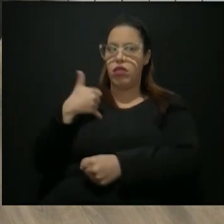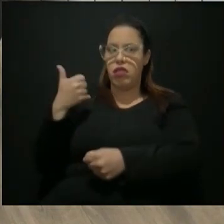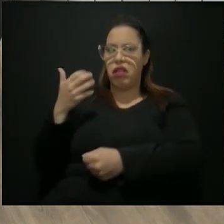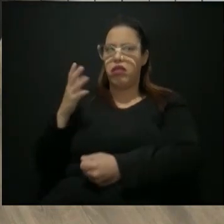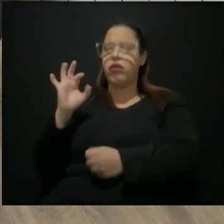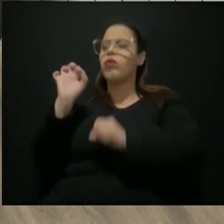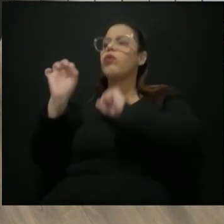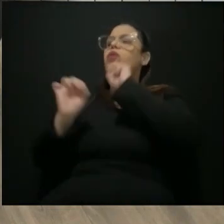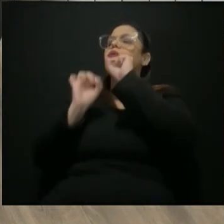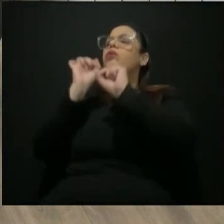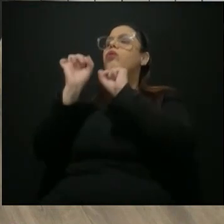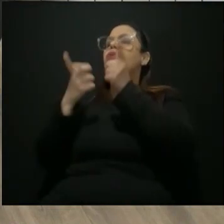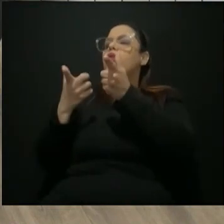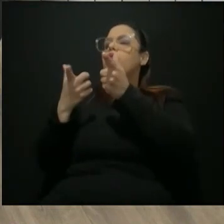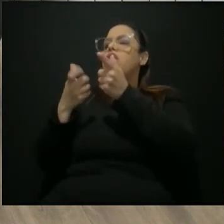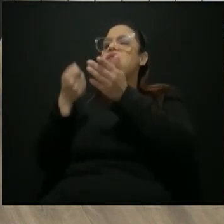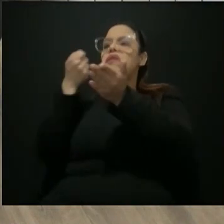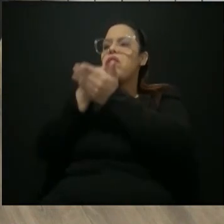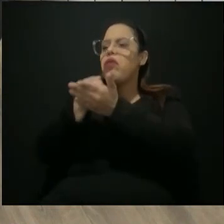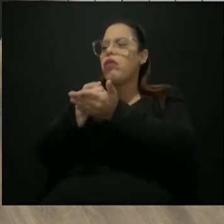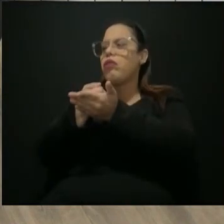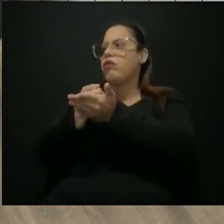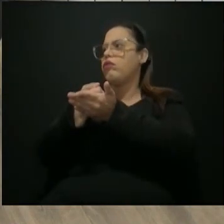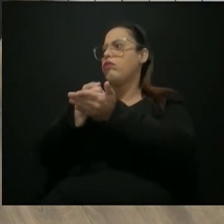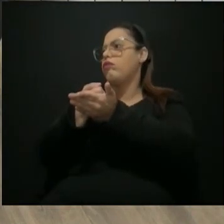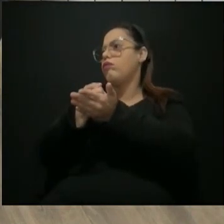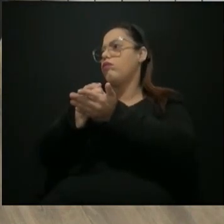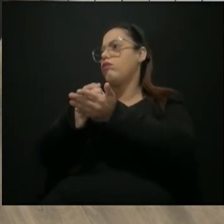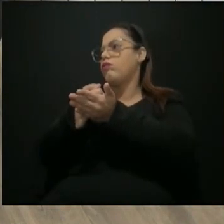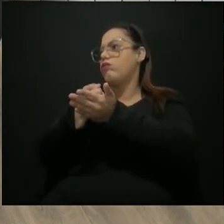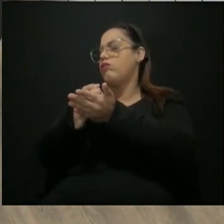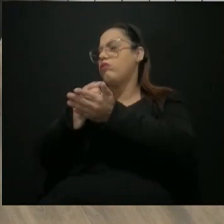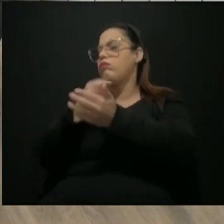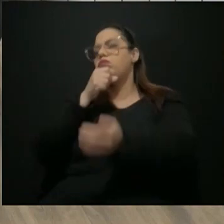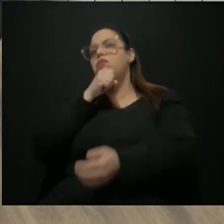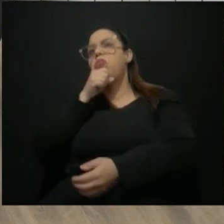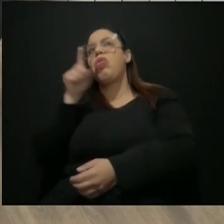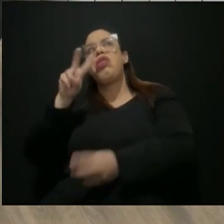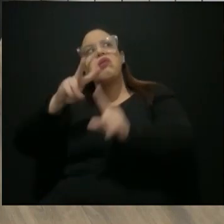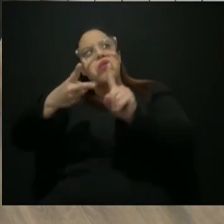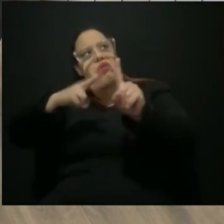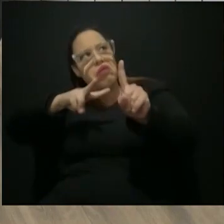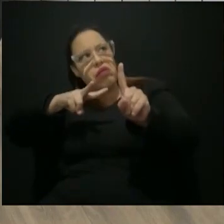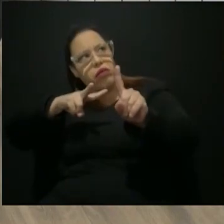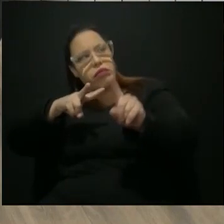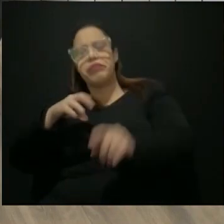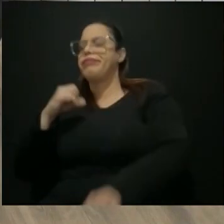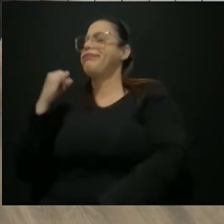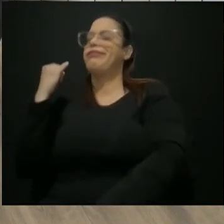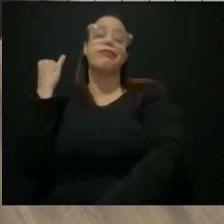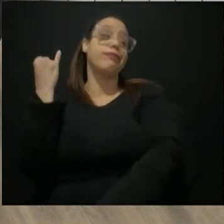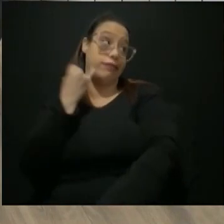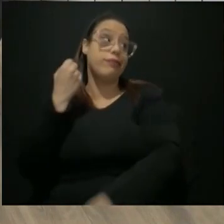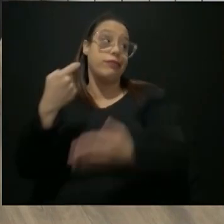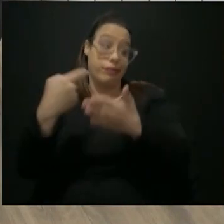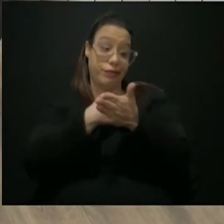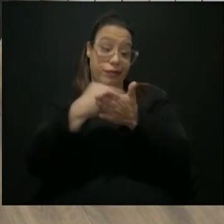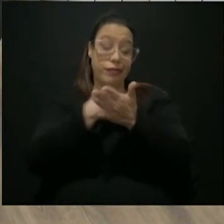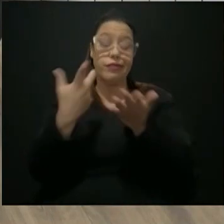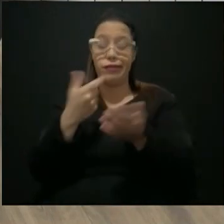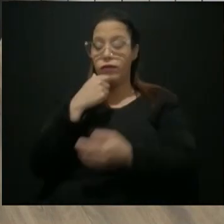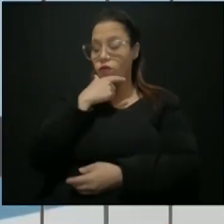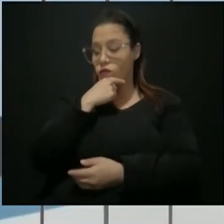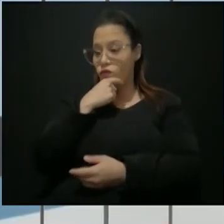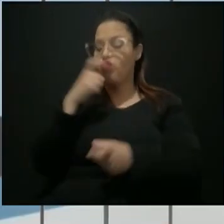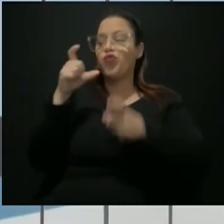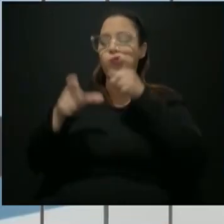é definido alguém idoso, no seu ponto de vista? Então, excelente pergunta. A definição de idoso,